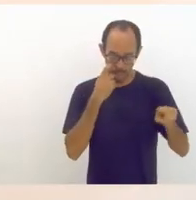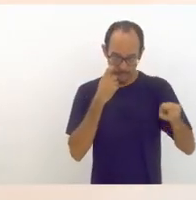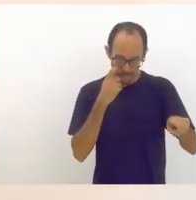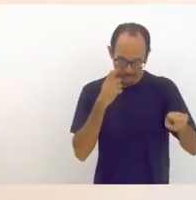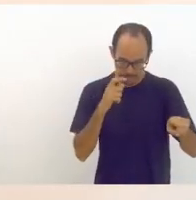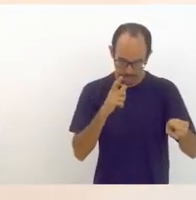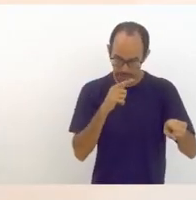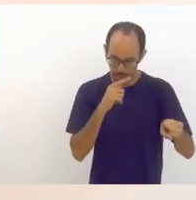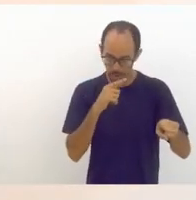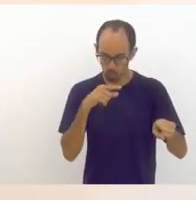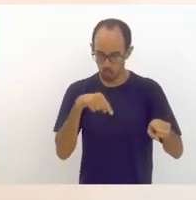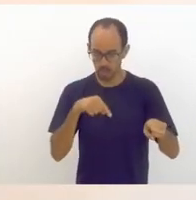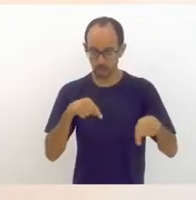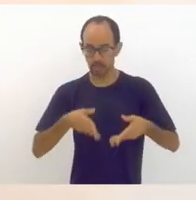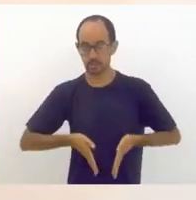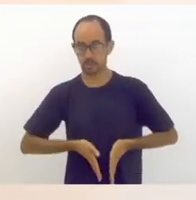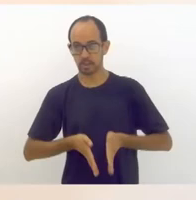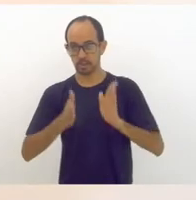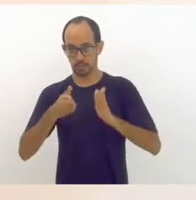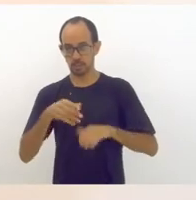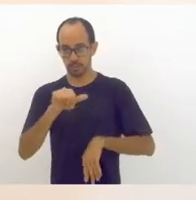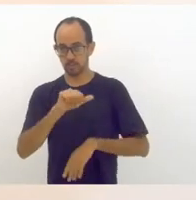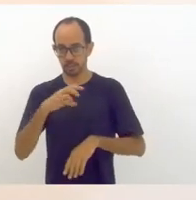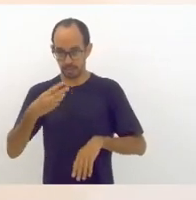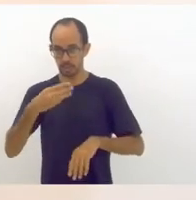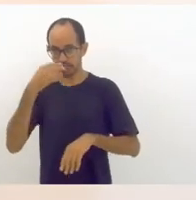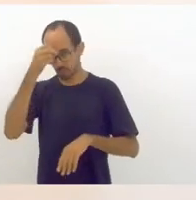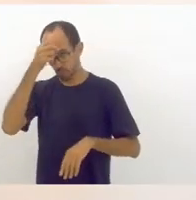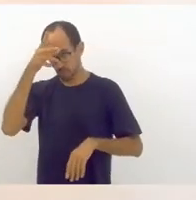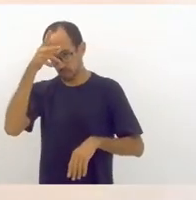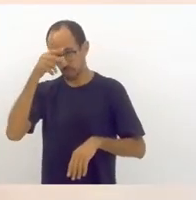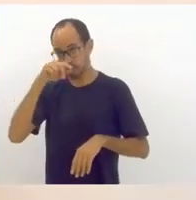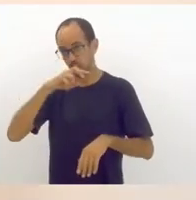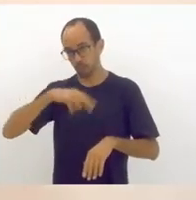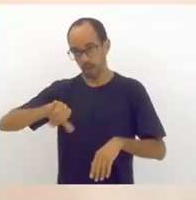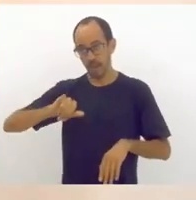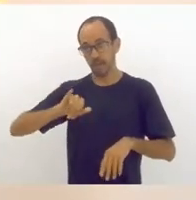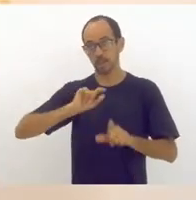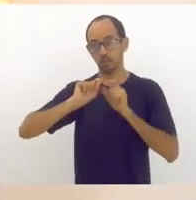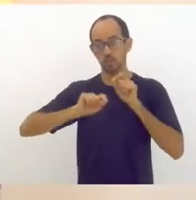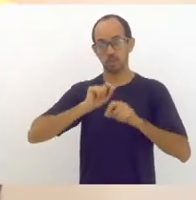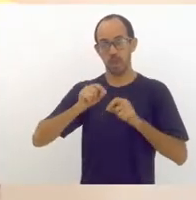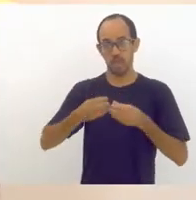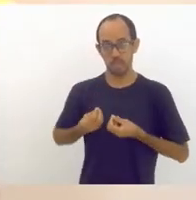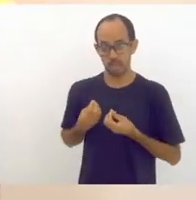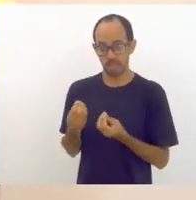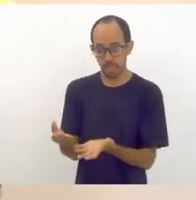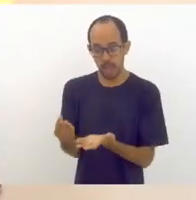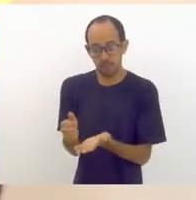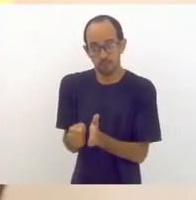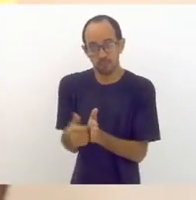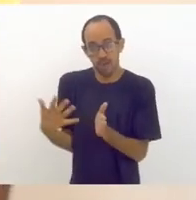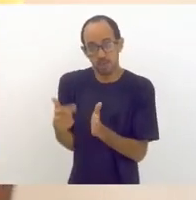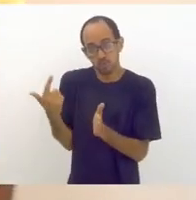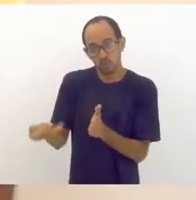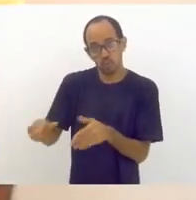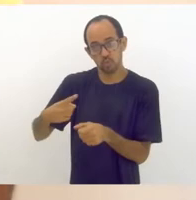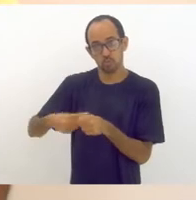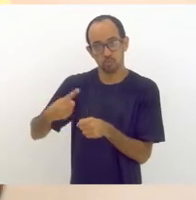que passa aqui por esses 13 municípios vai banhar lá mais uma outra quantidade de municípios que depende